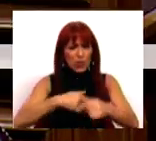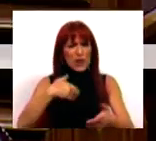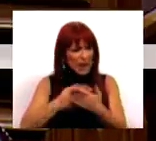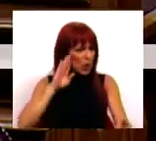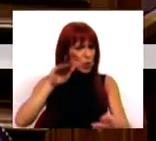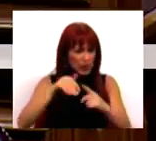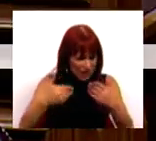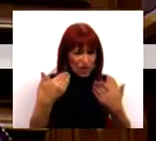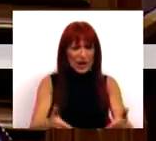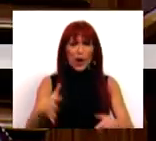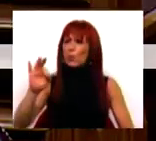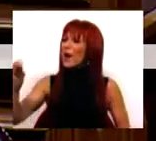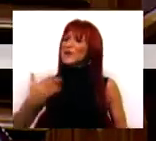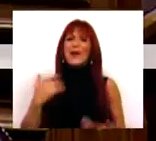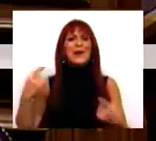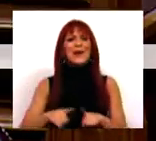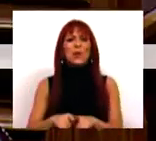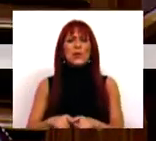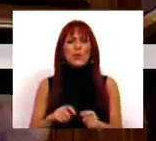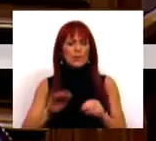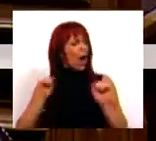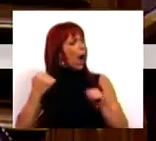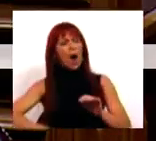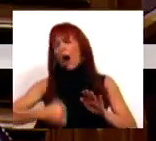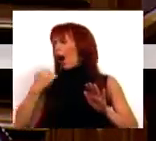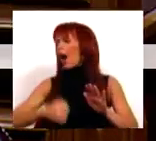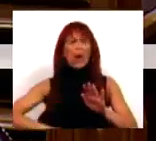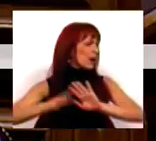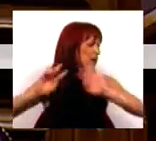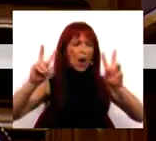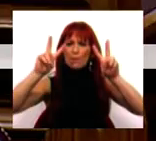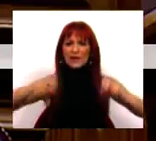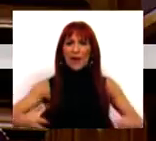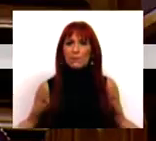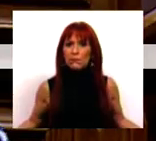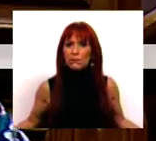dê resultado. E o PSD está em negação relativamente a essa matéria.